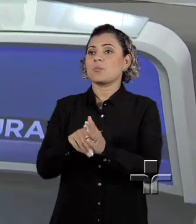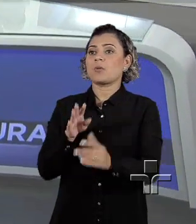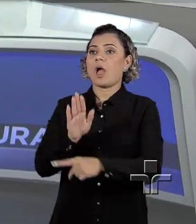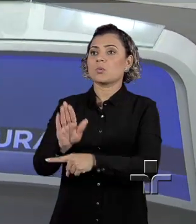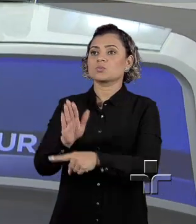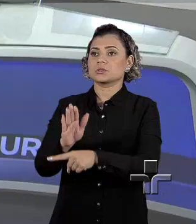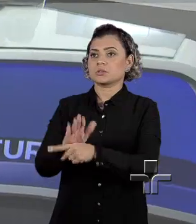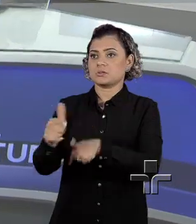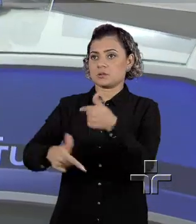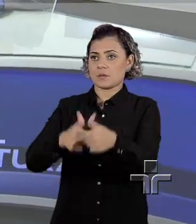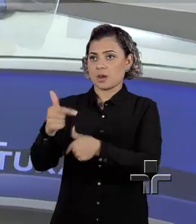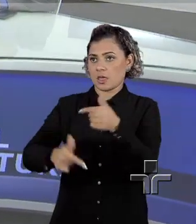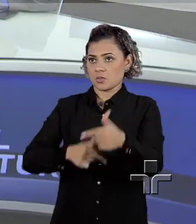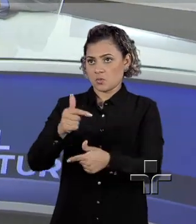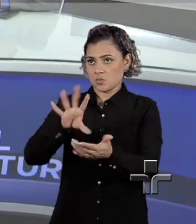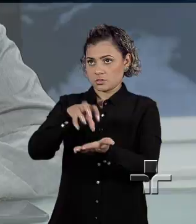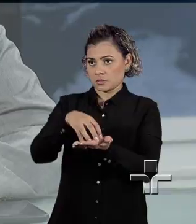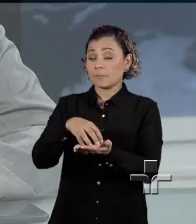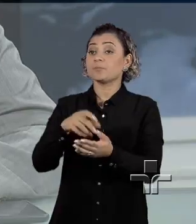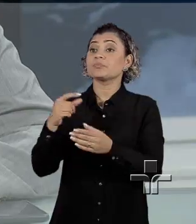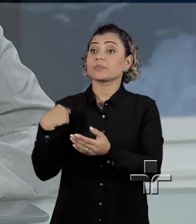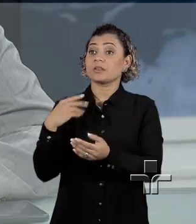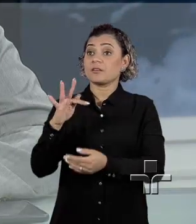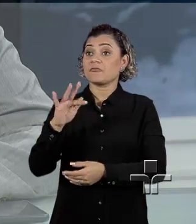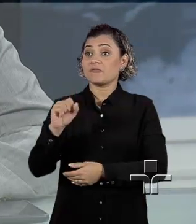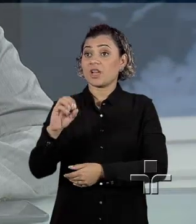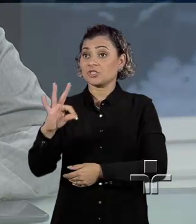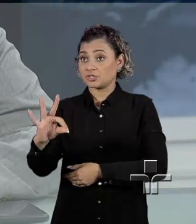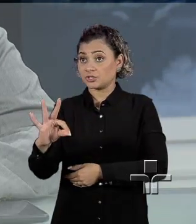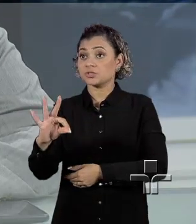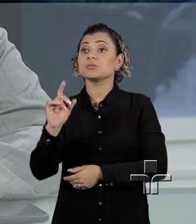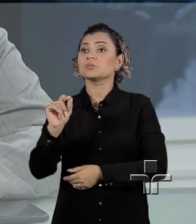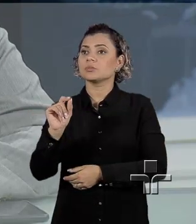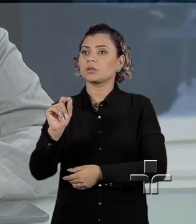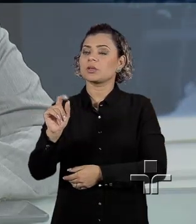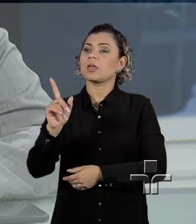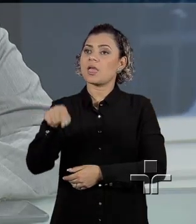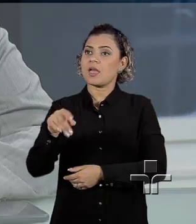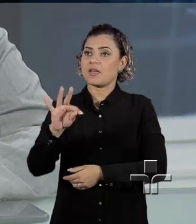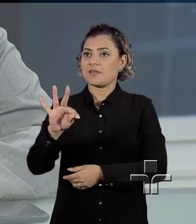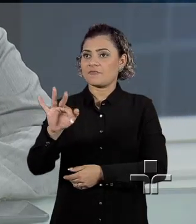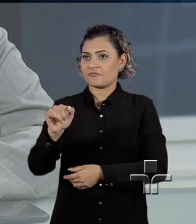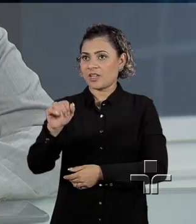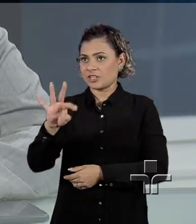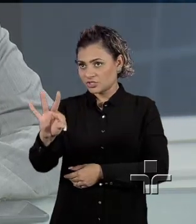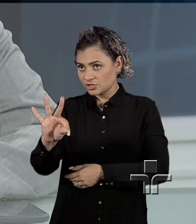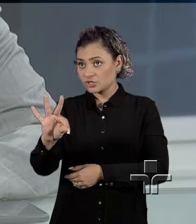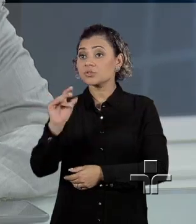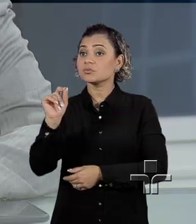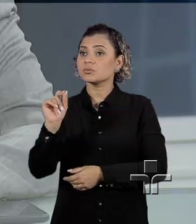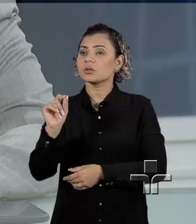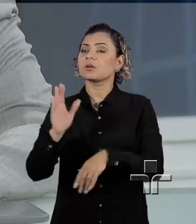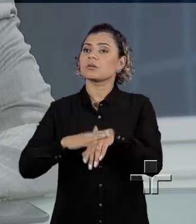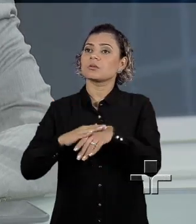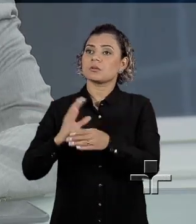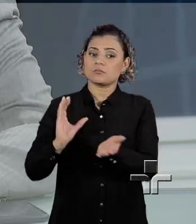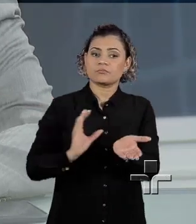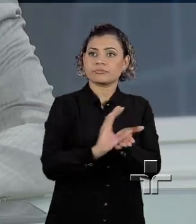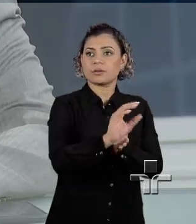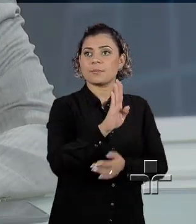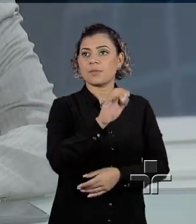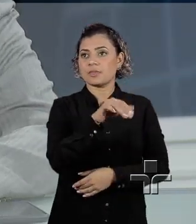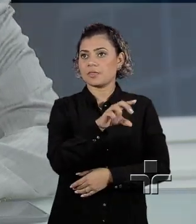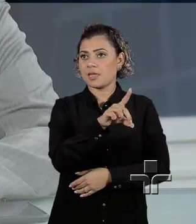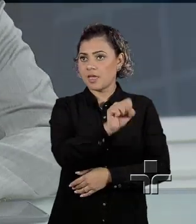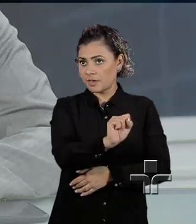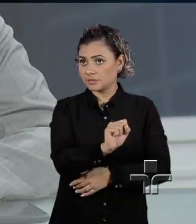Esse dinheiro iria para o BNDES na totalidade, e ele está sugerindo que 28% desses recursos